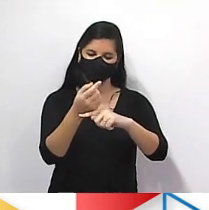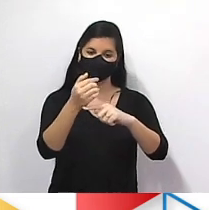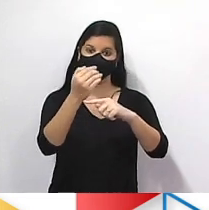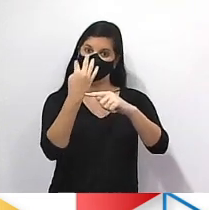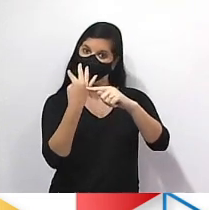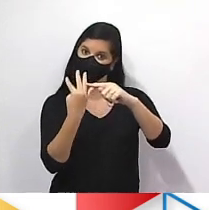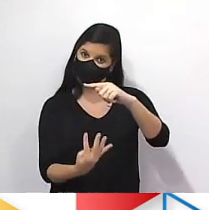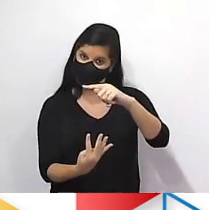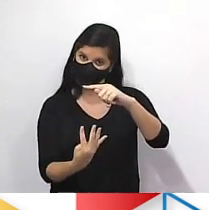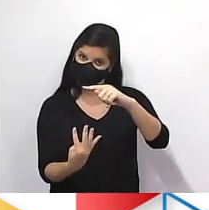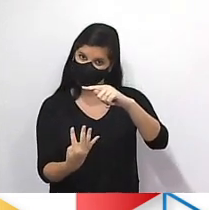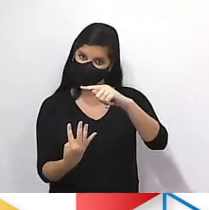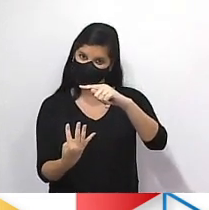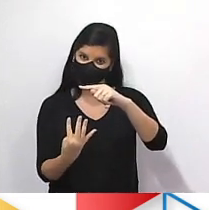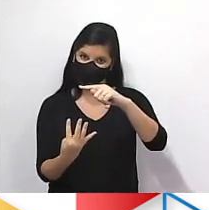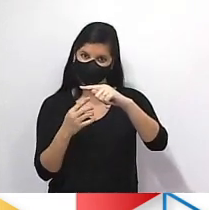quadrado